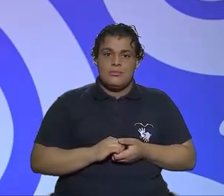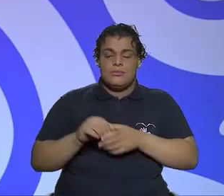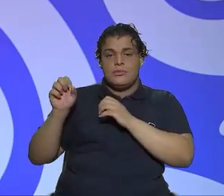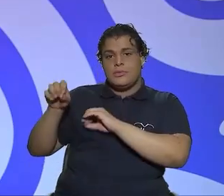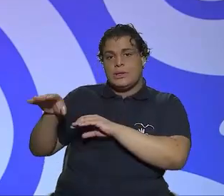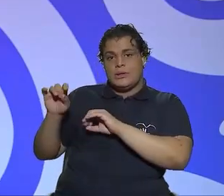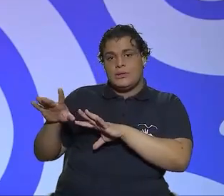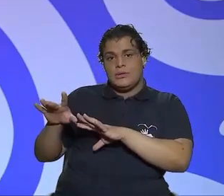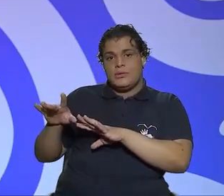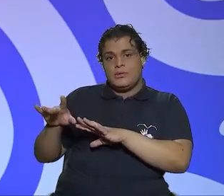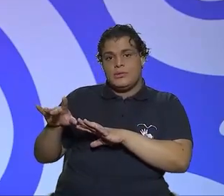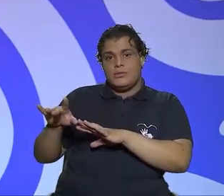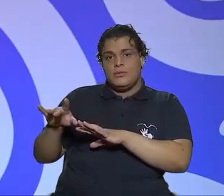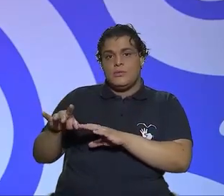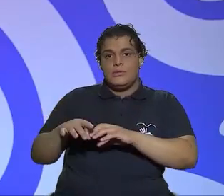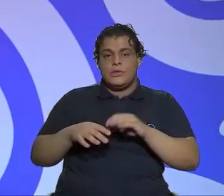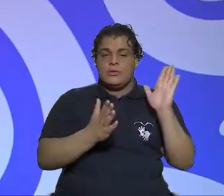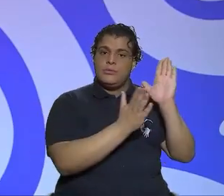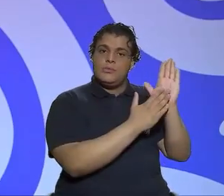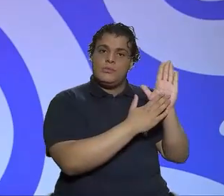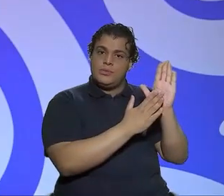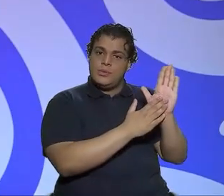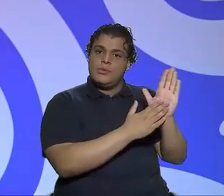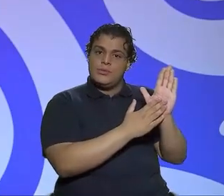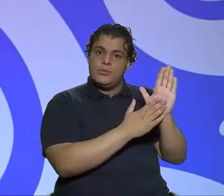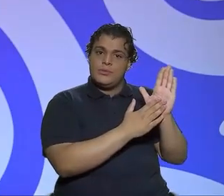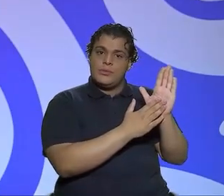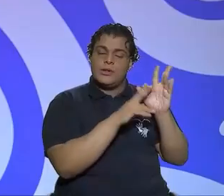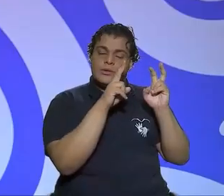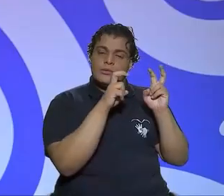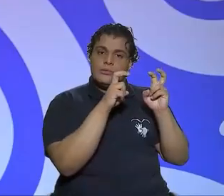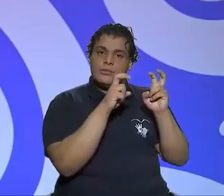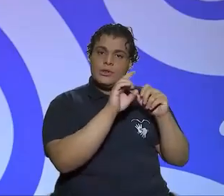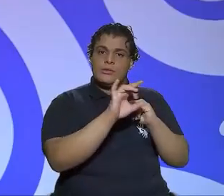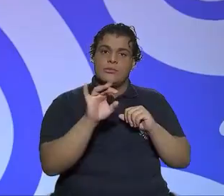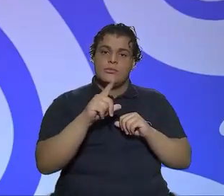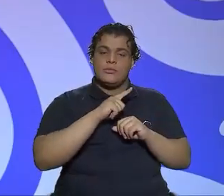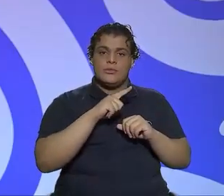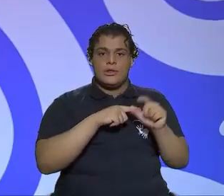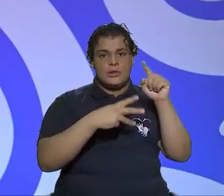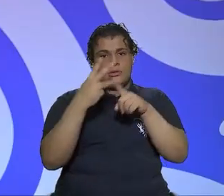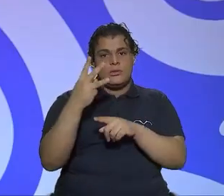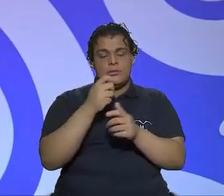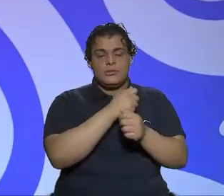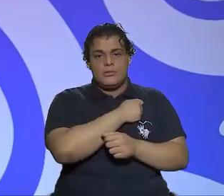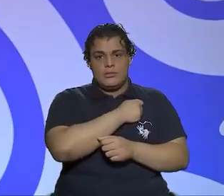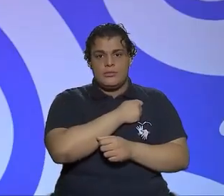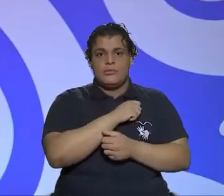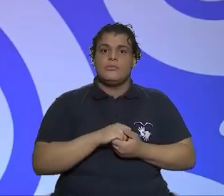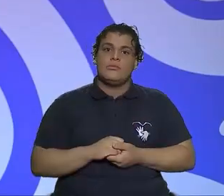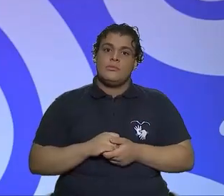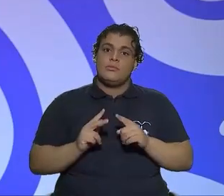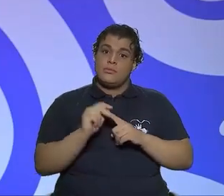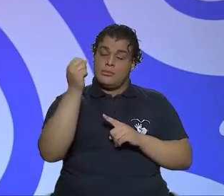educadores pudessem explorar a temática proposta com seus alunos. Cada categoria vai contemplar 3 alunos.